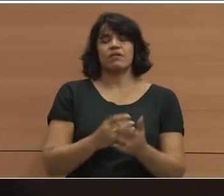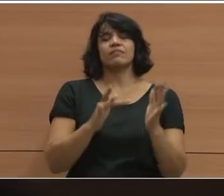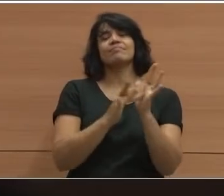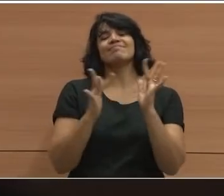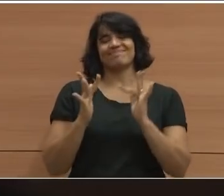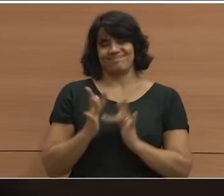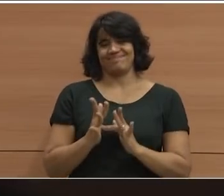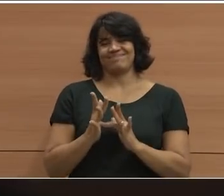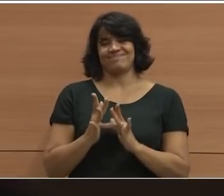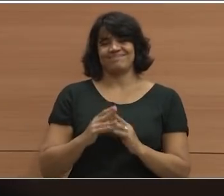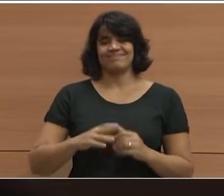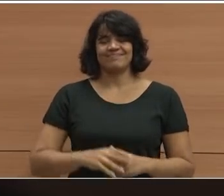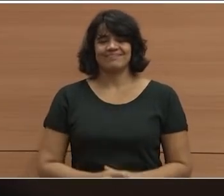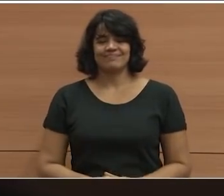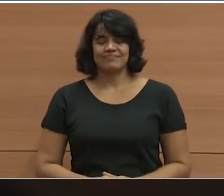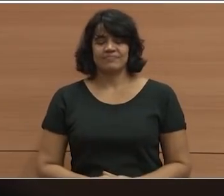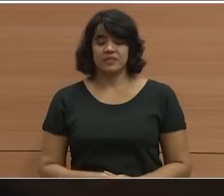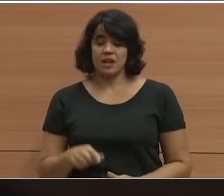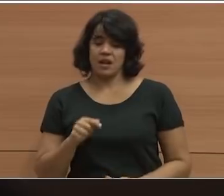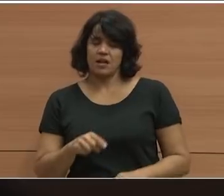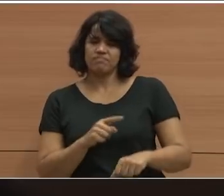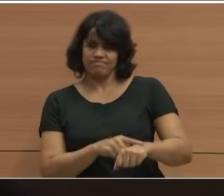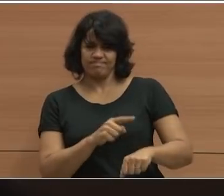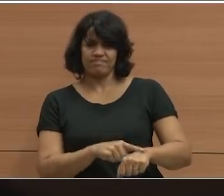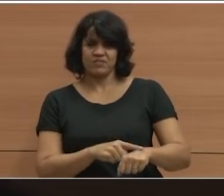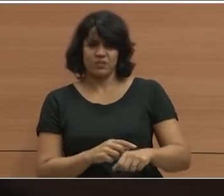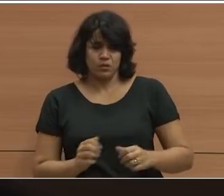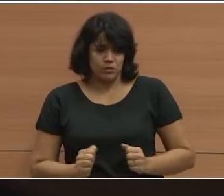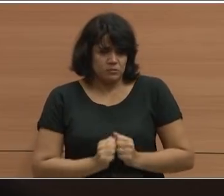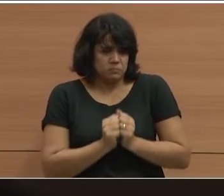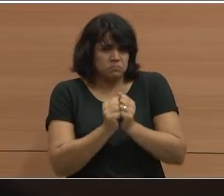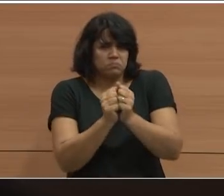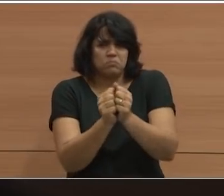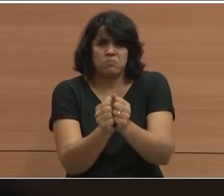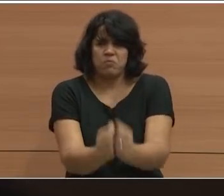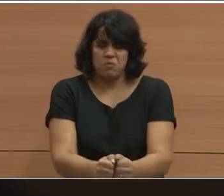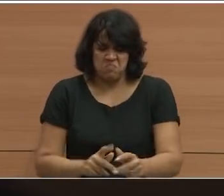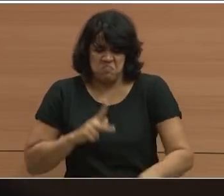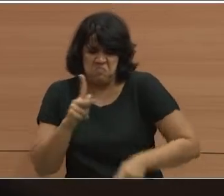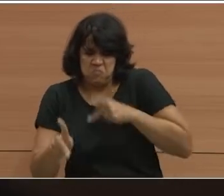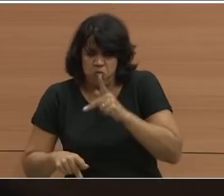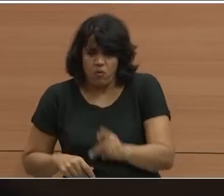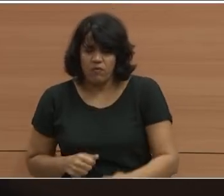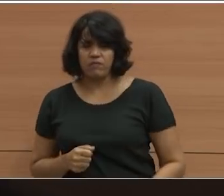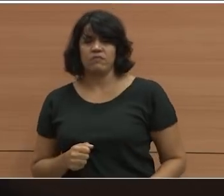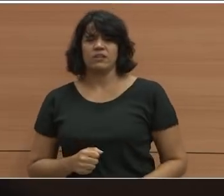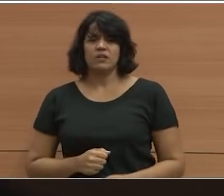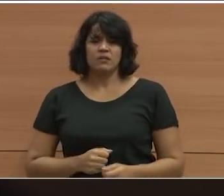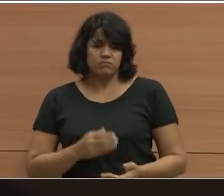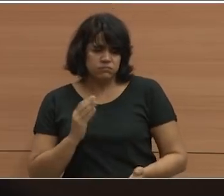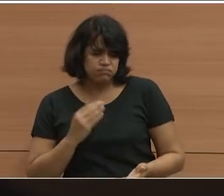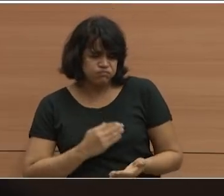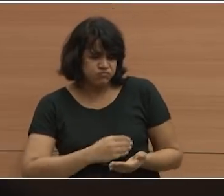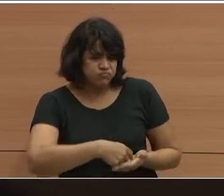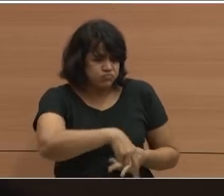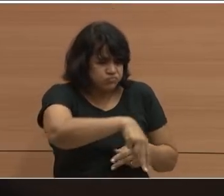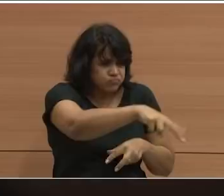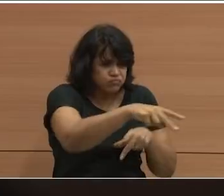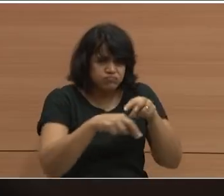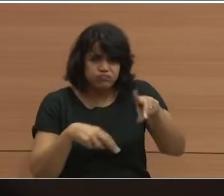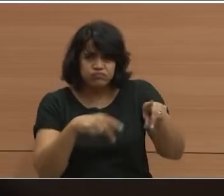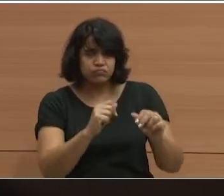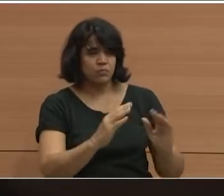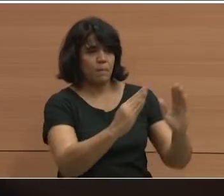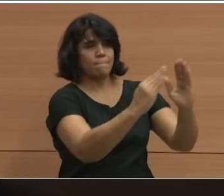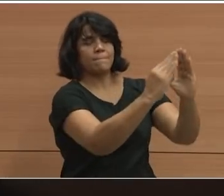hora se ajuntaram, né? O povo correu atônito junto deles no pórtico chamado